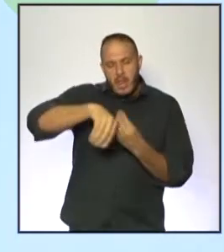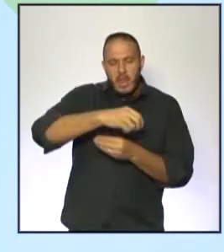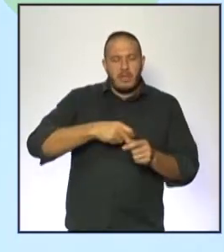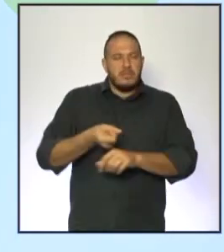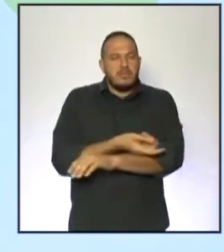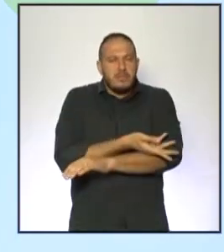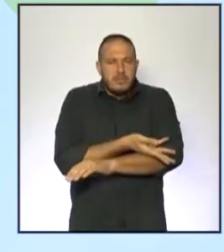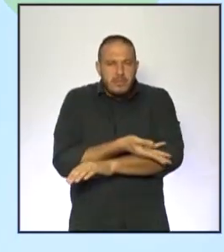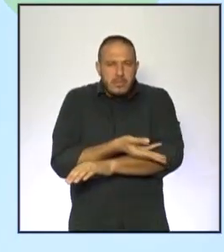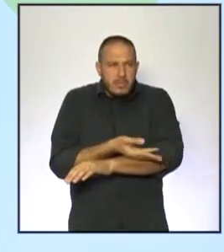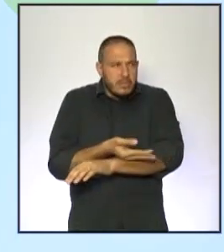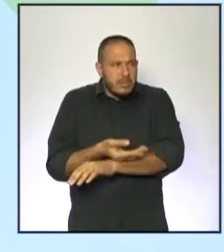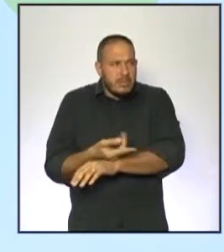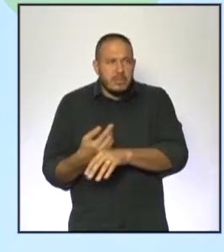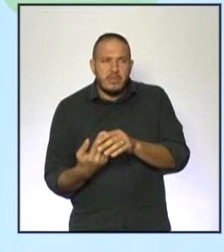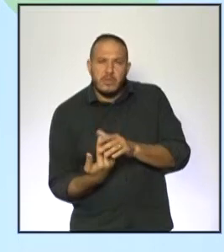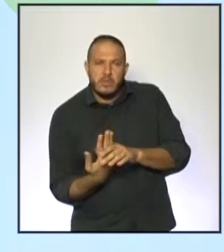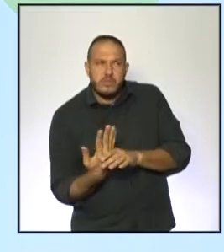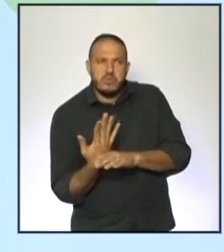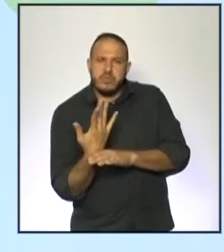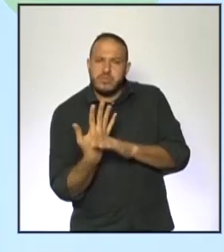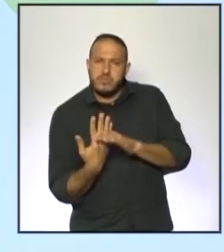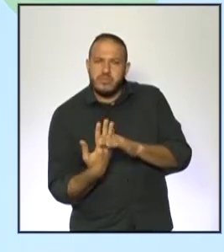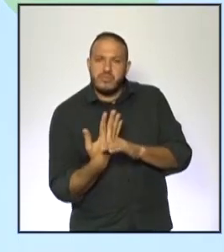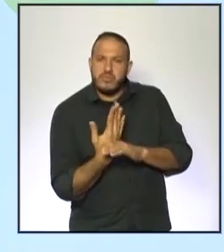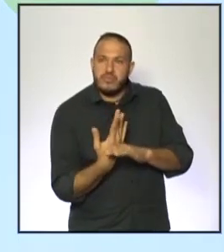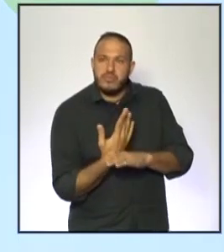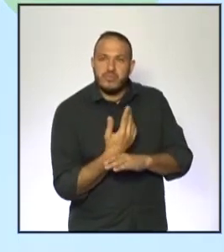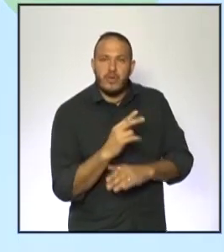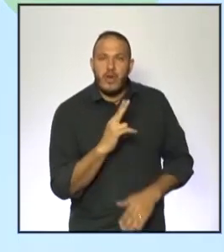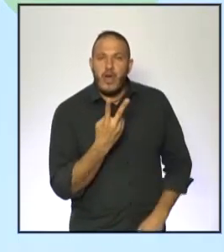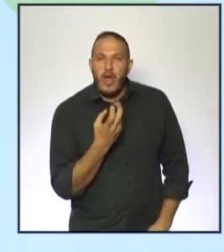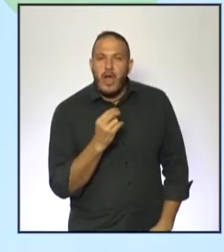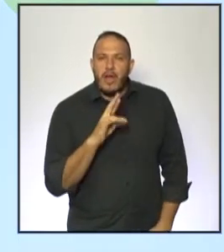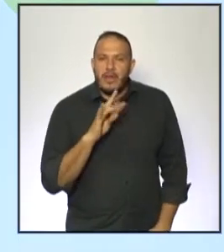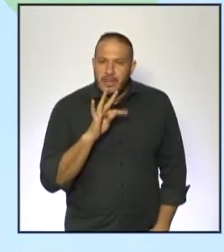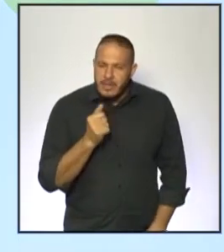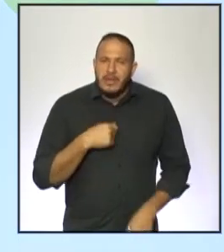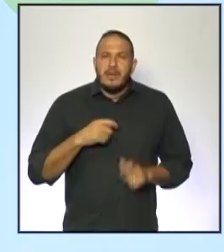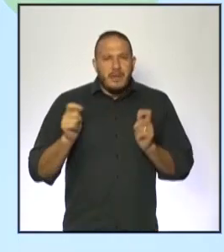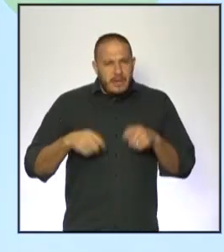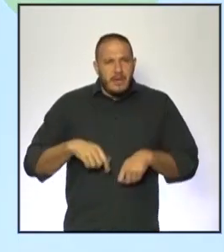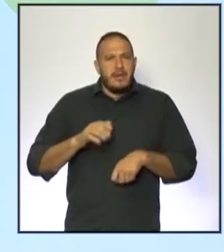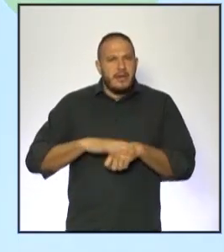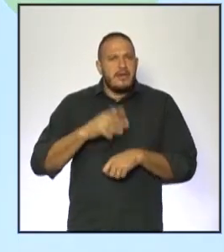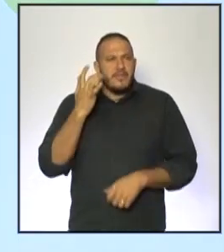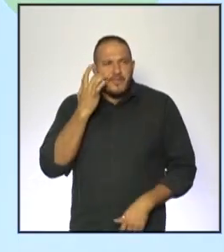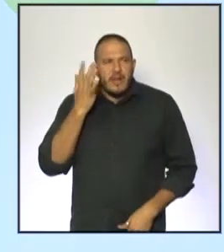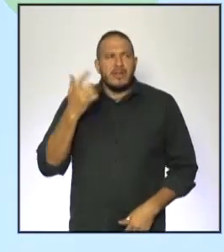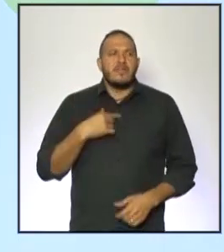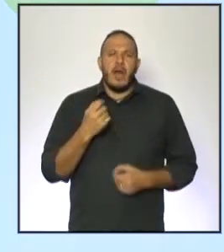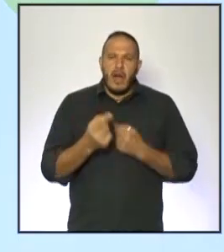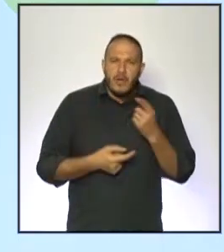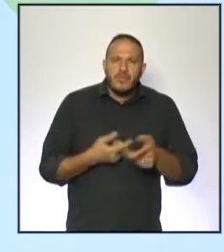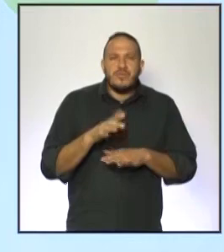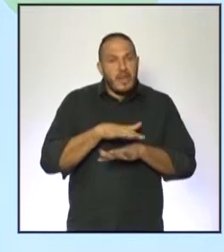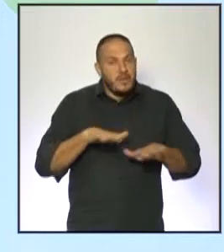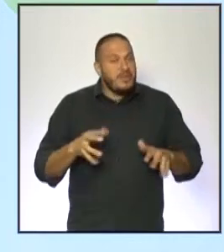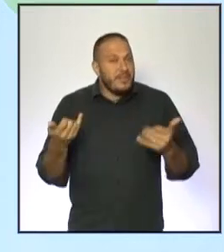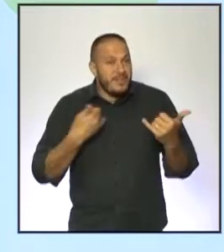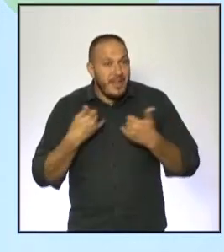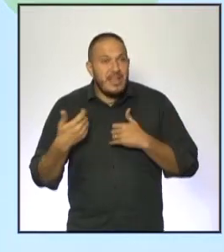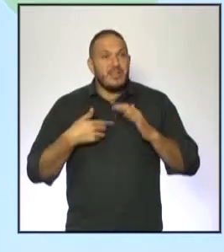as hortas. Isso é muito bacana e muito fácil também de se fazer. Alguns alunos já disseram que tiveram aula